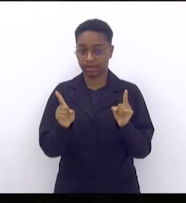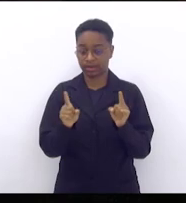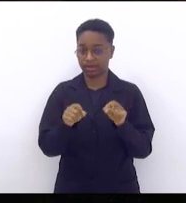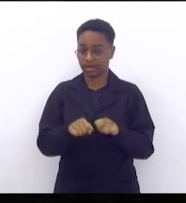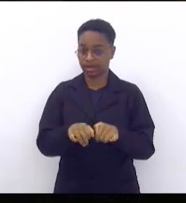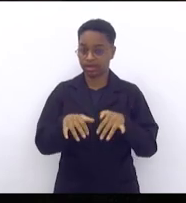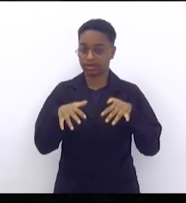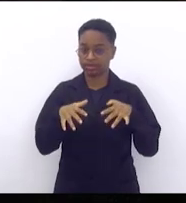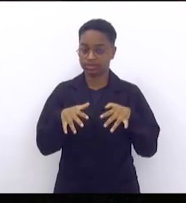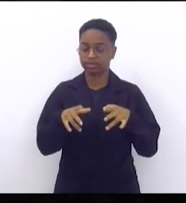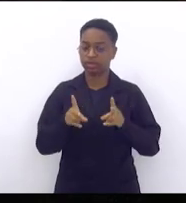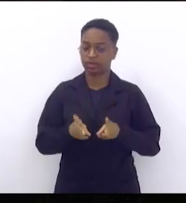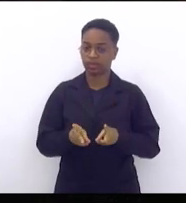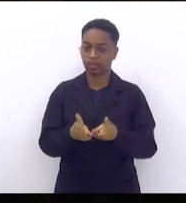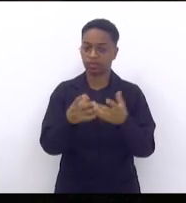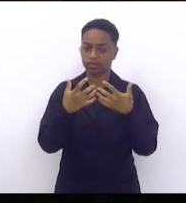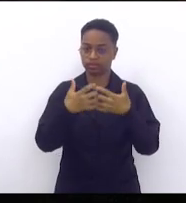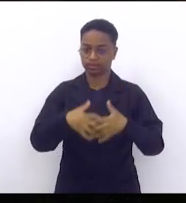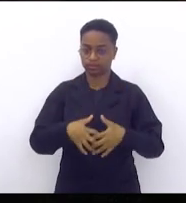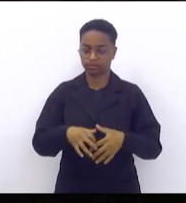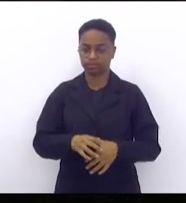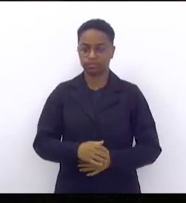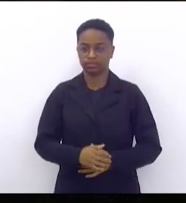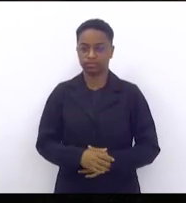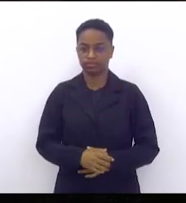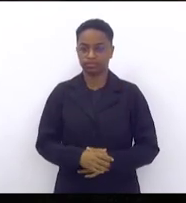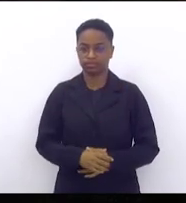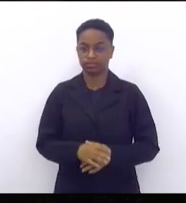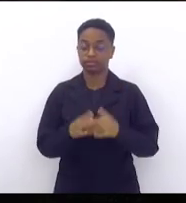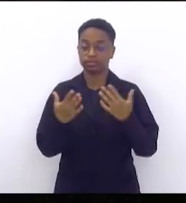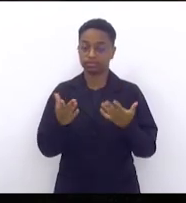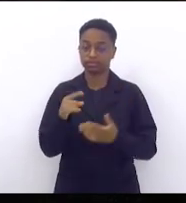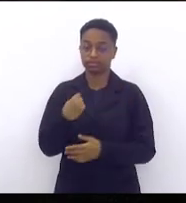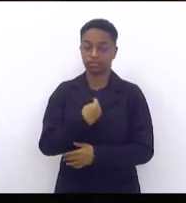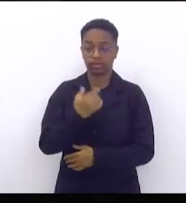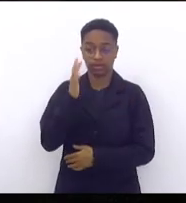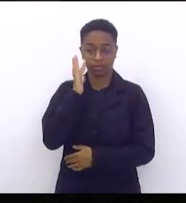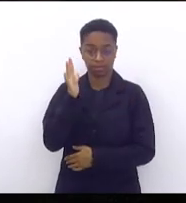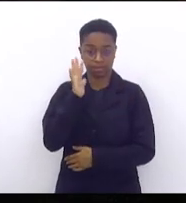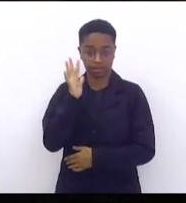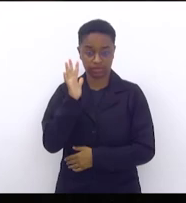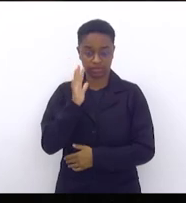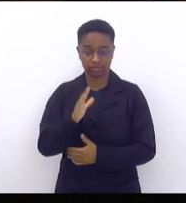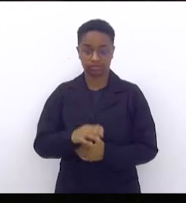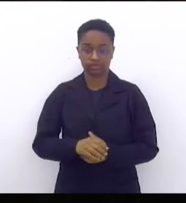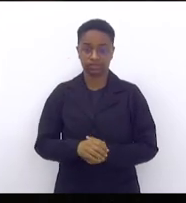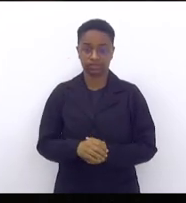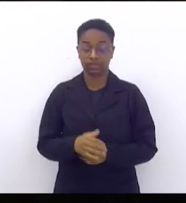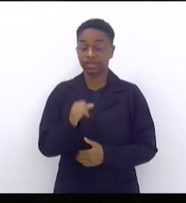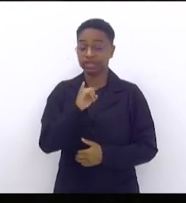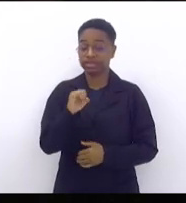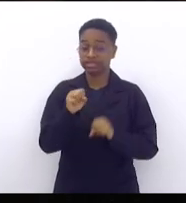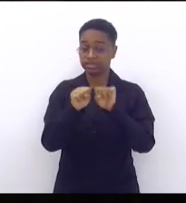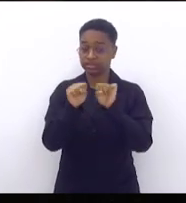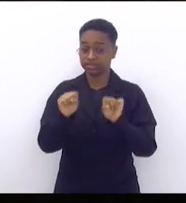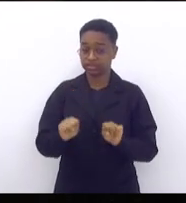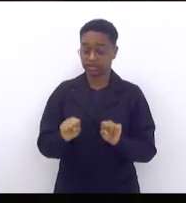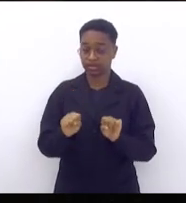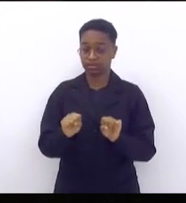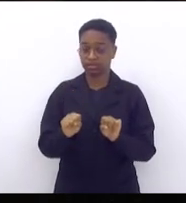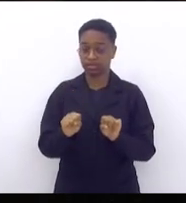deixa de funcionar. Imaginemos, né, se o sistema ficar fora do